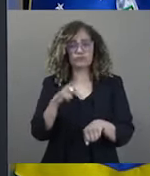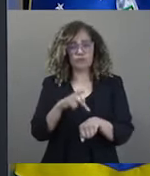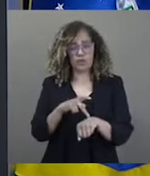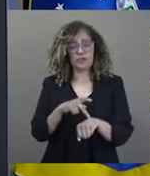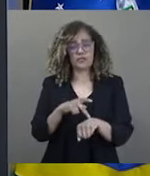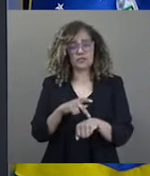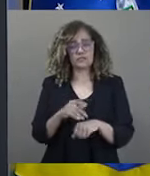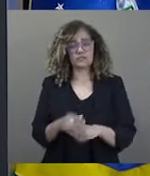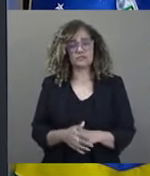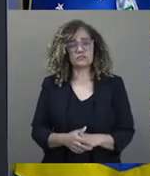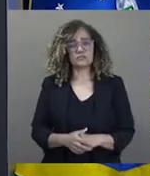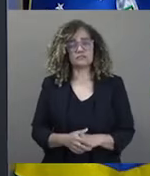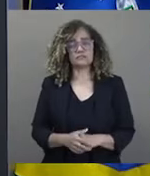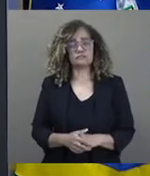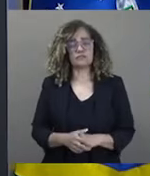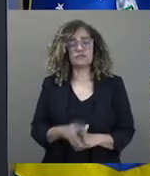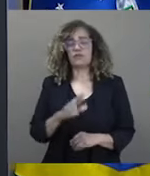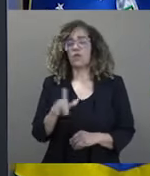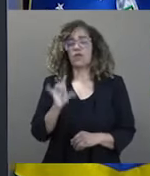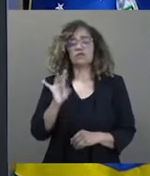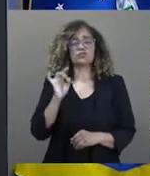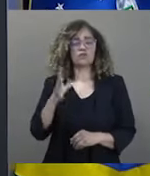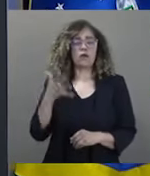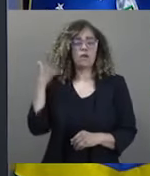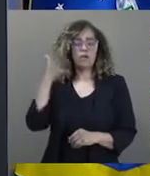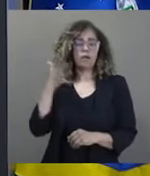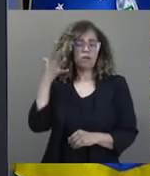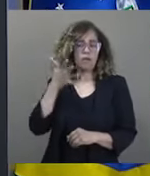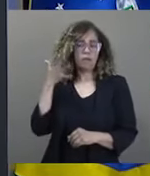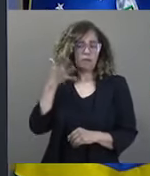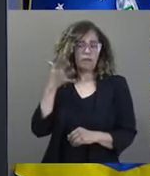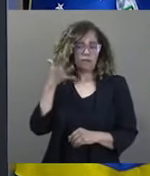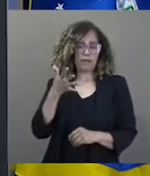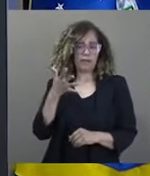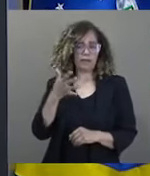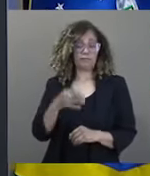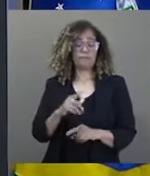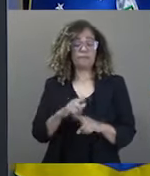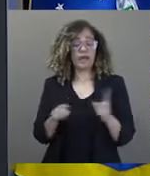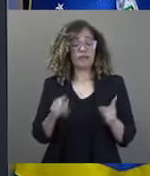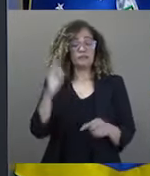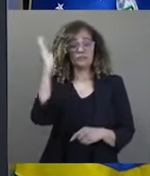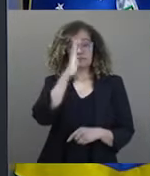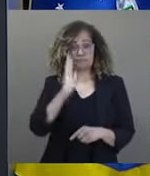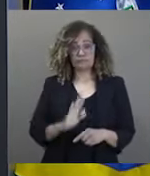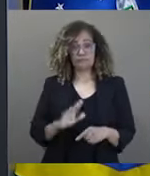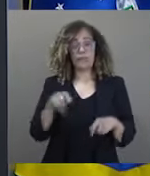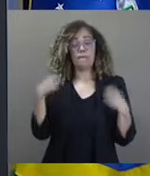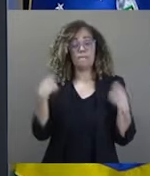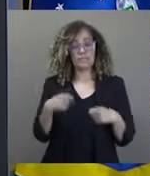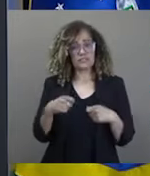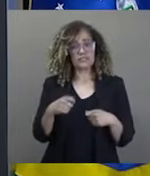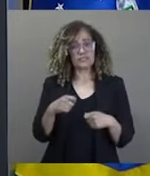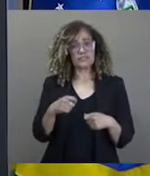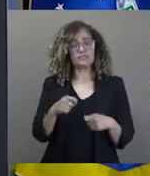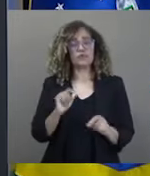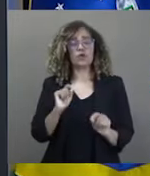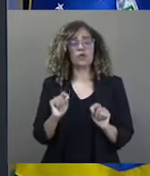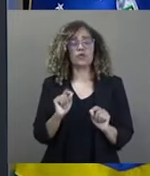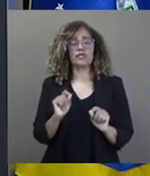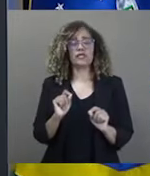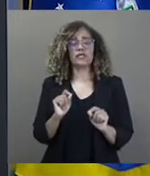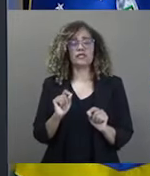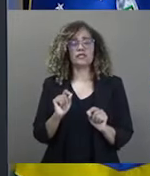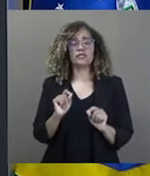que palavras O Brasil precisa evidentemente de